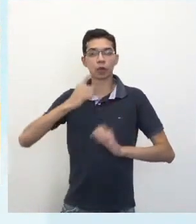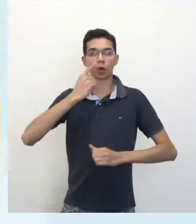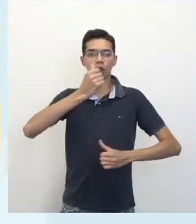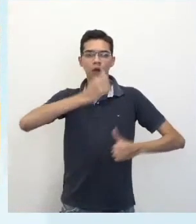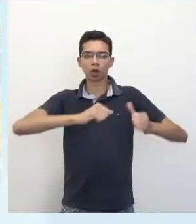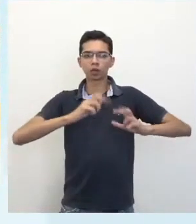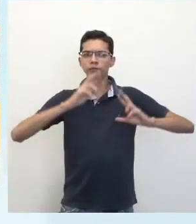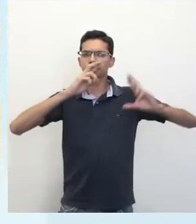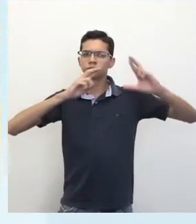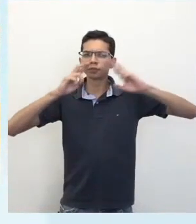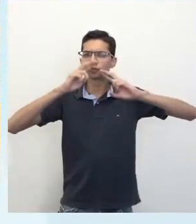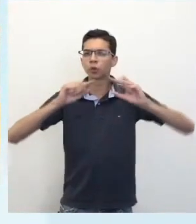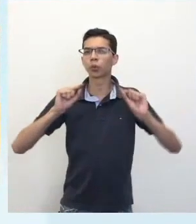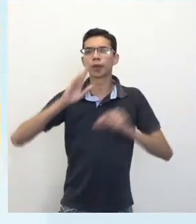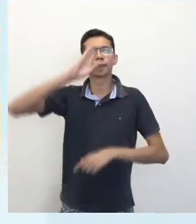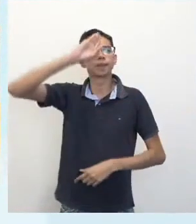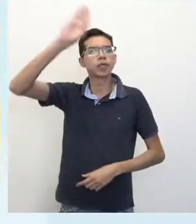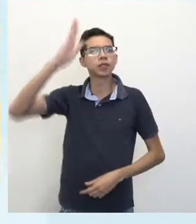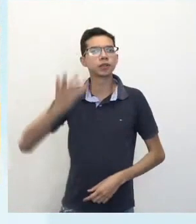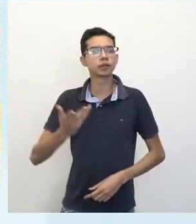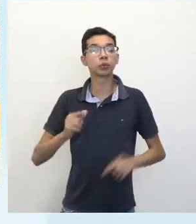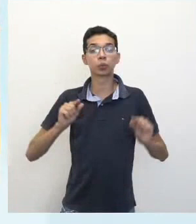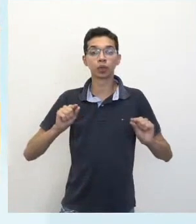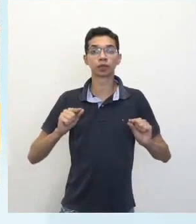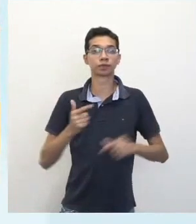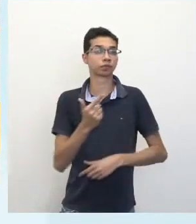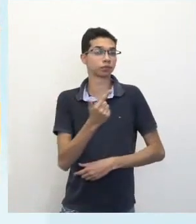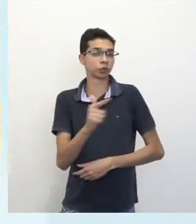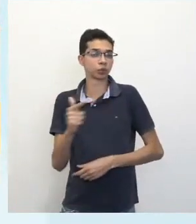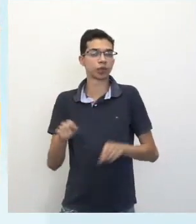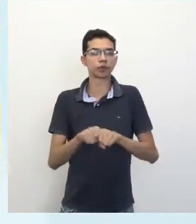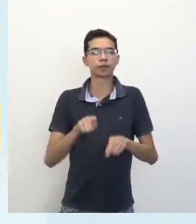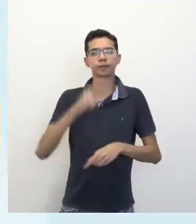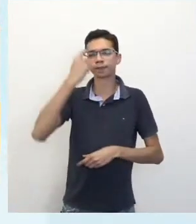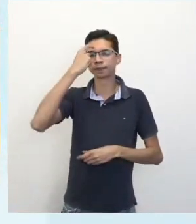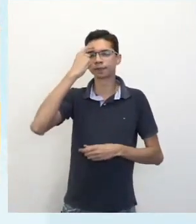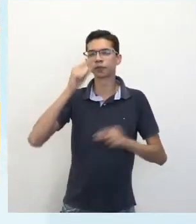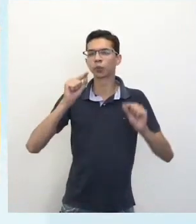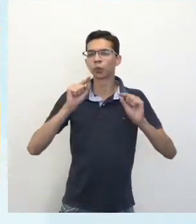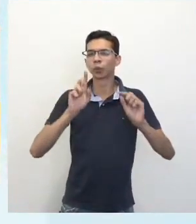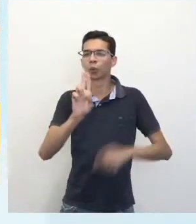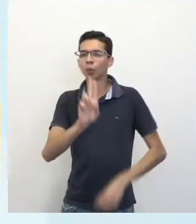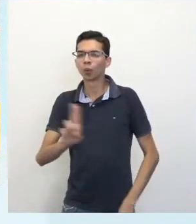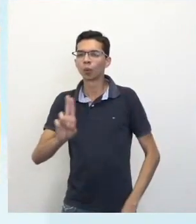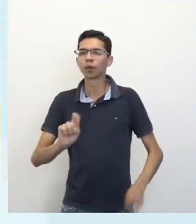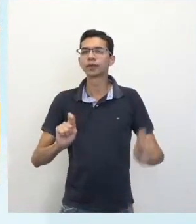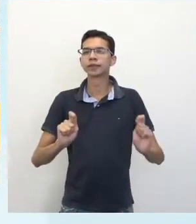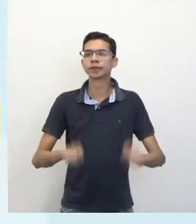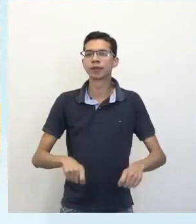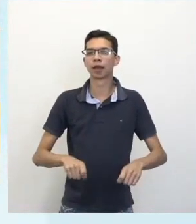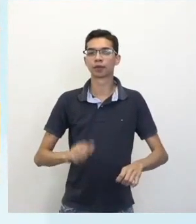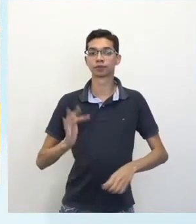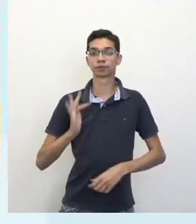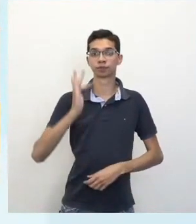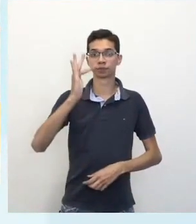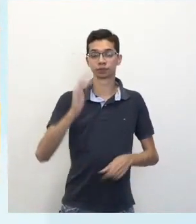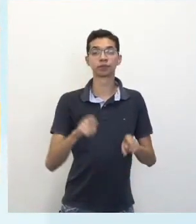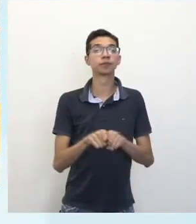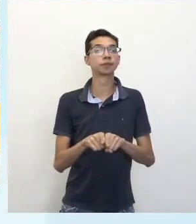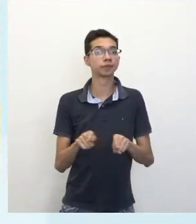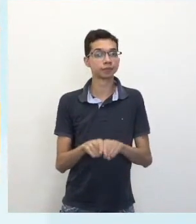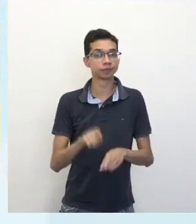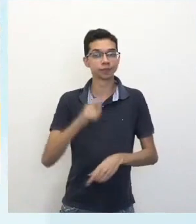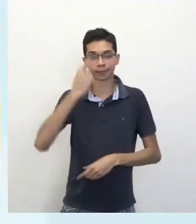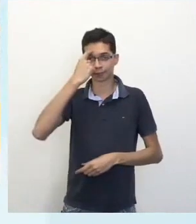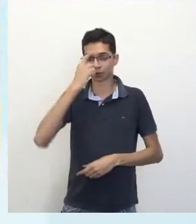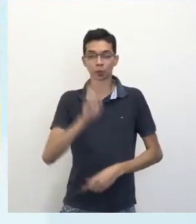né, o que é essencial, o que dá, o que não dá, ideias que podem ser utilizadas, mesmo que não nesse momento, mas lá na frente, ideias que